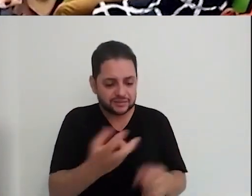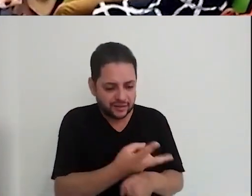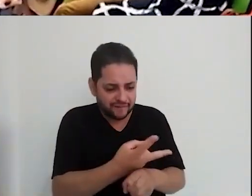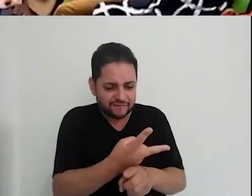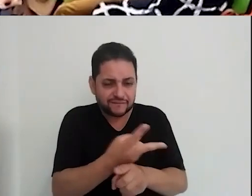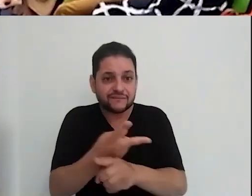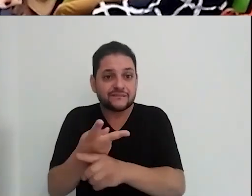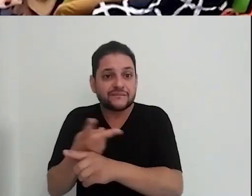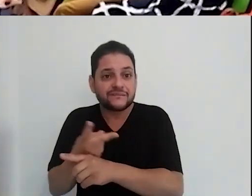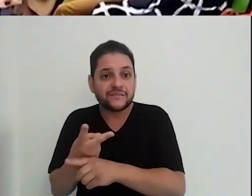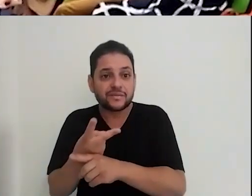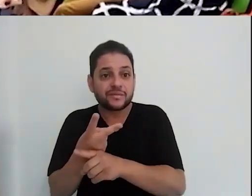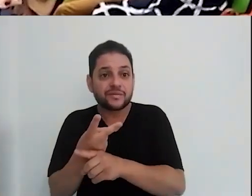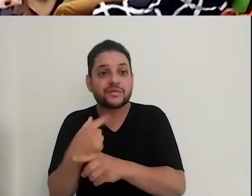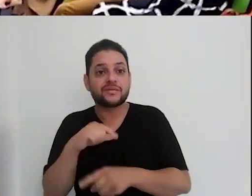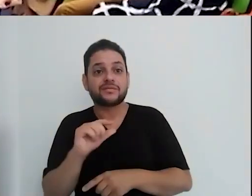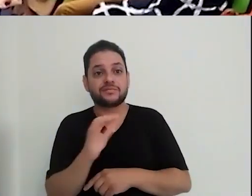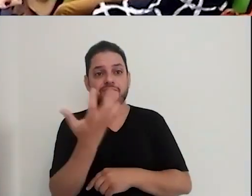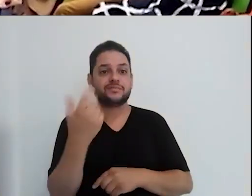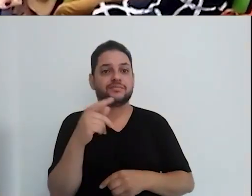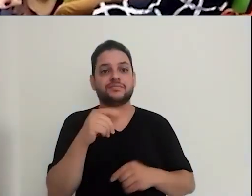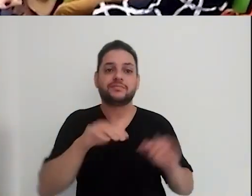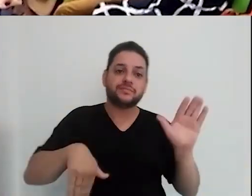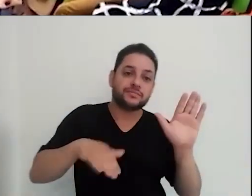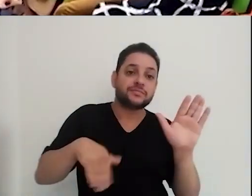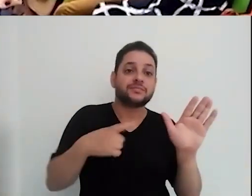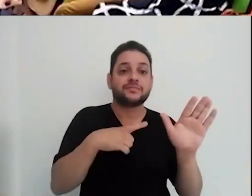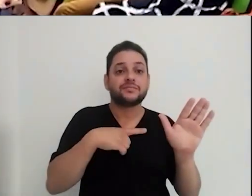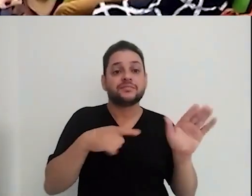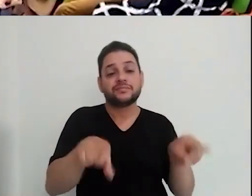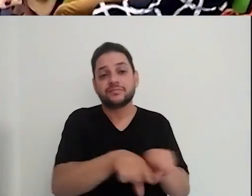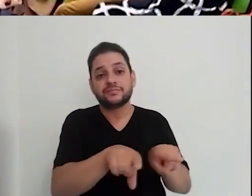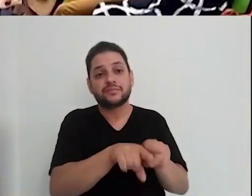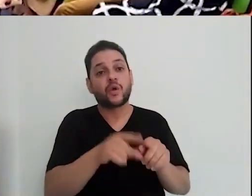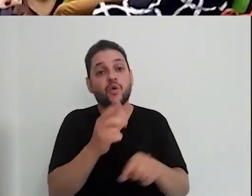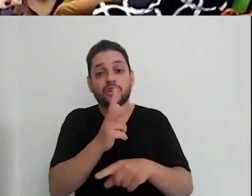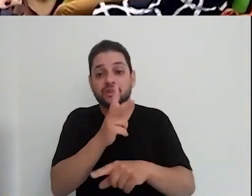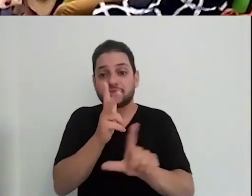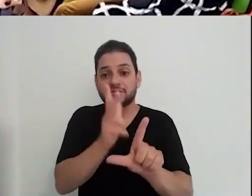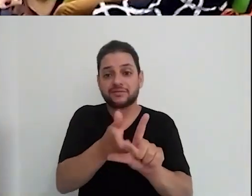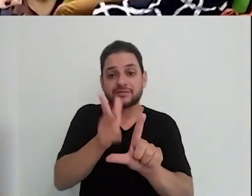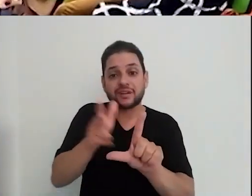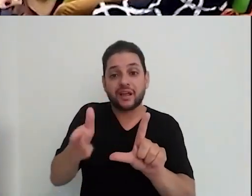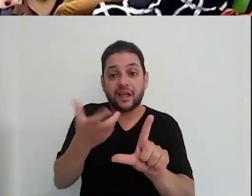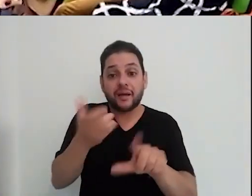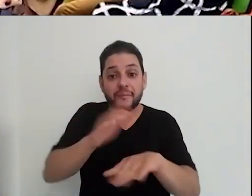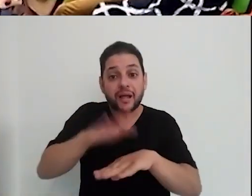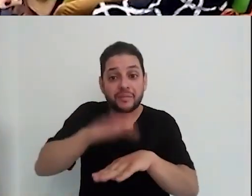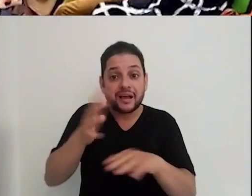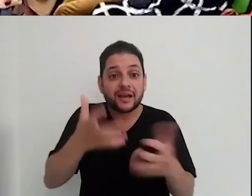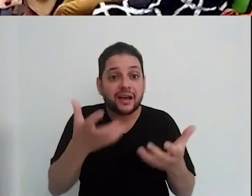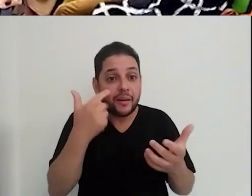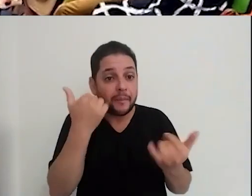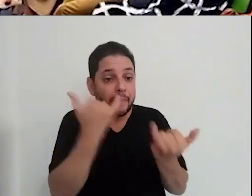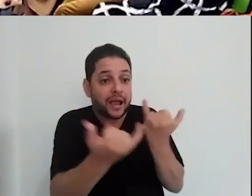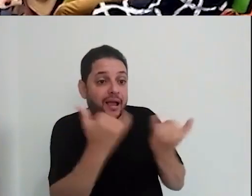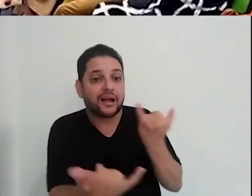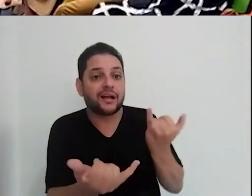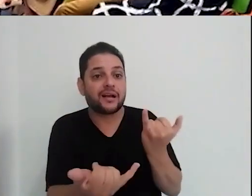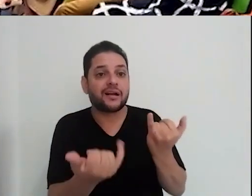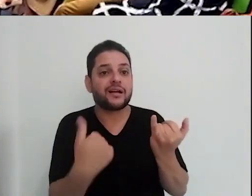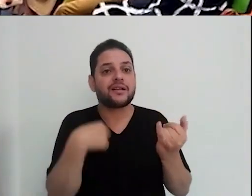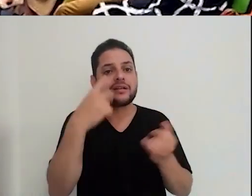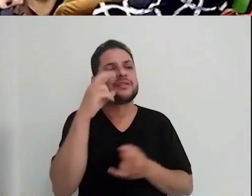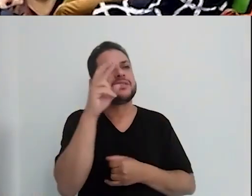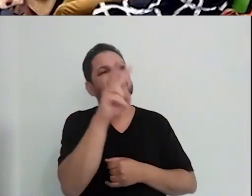coisa que aconteceu com o fim do Praia, acontece às vezes quando tem uma série muito legal que eu falo, eu quero mais alguma coisa parecida. E aí eu assisto uma e